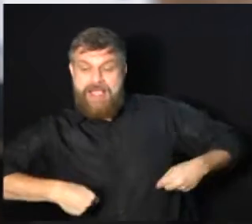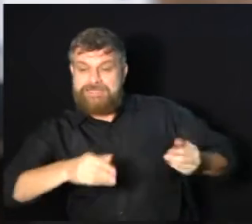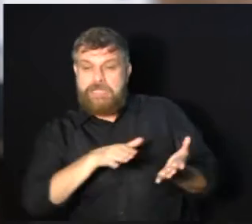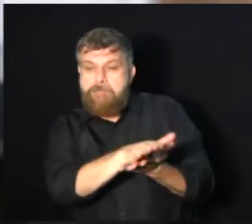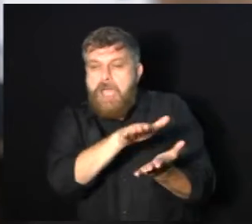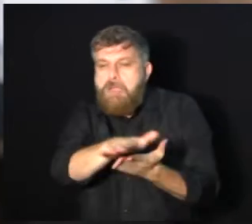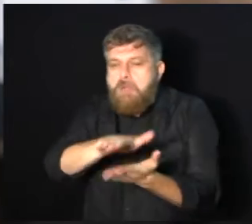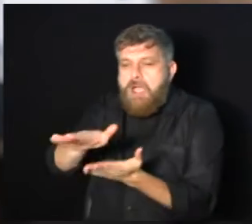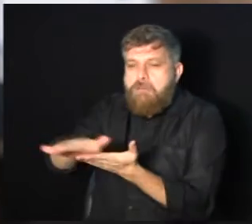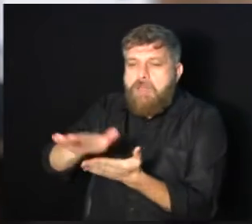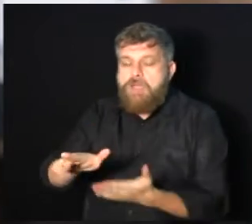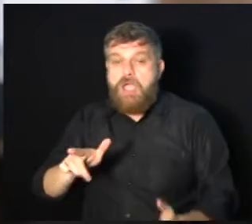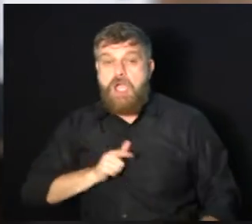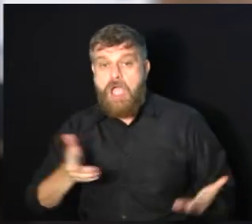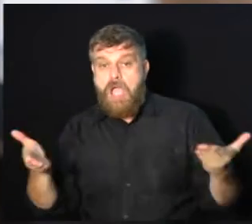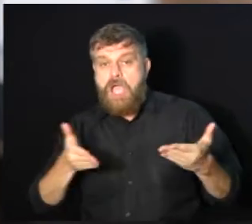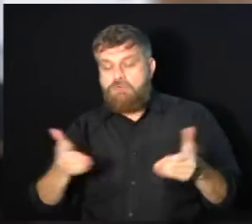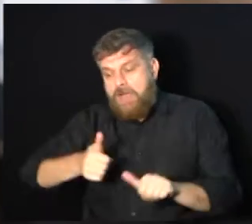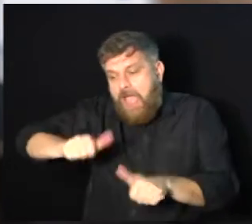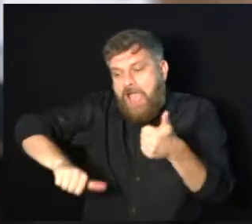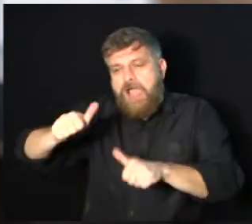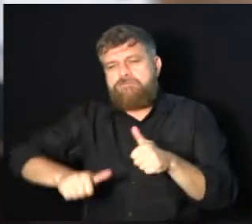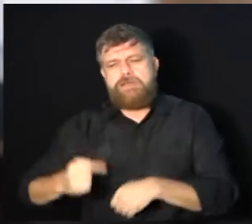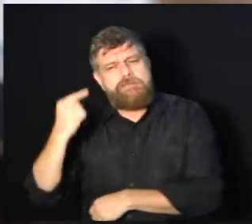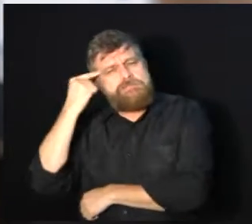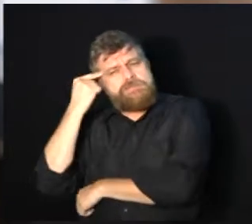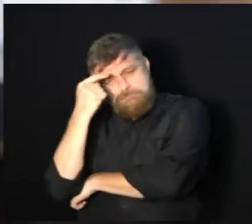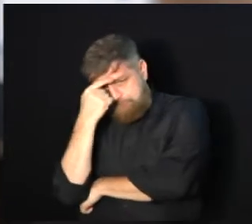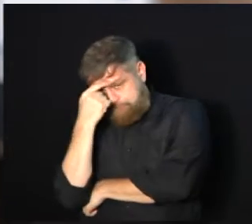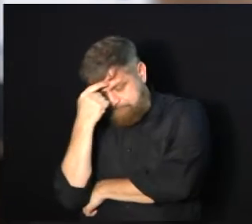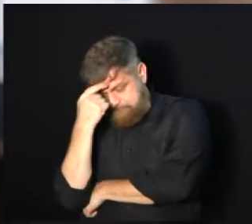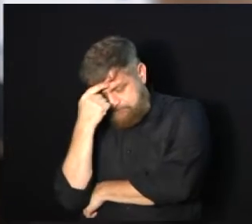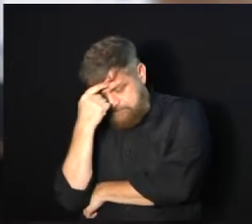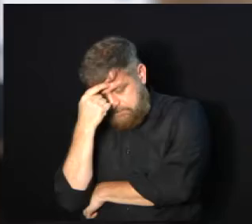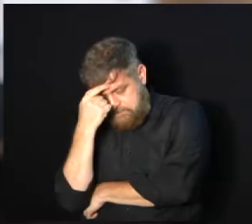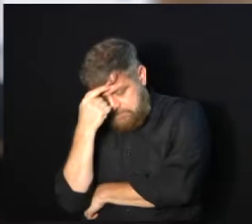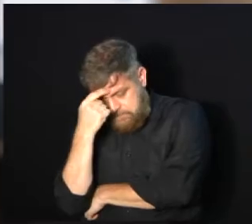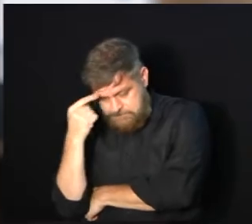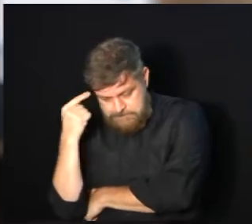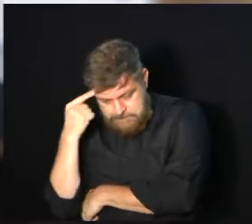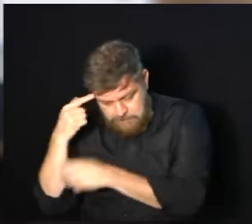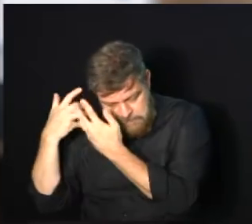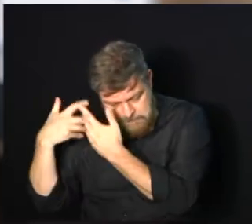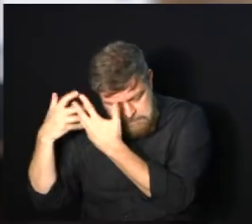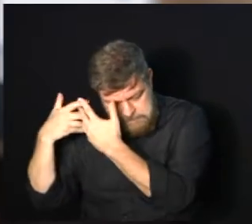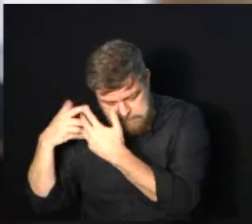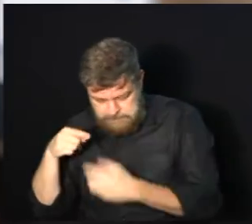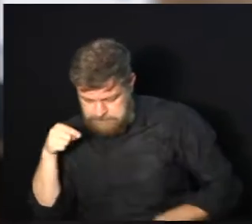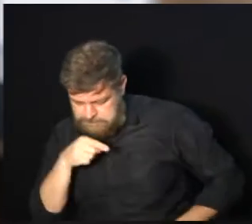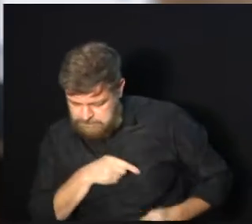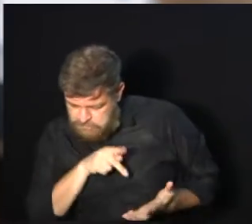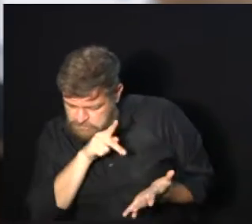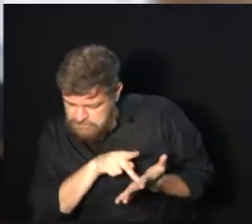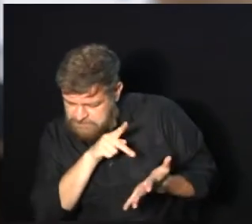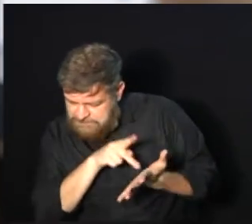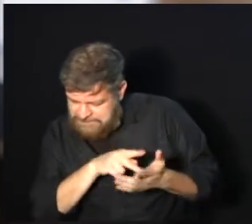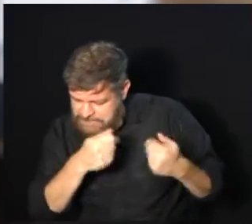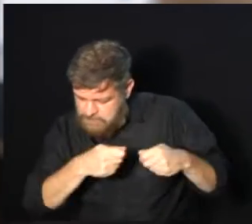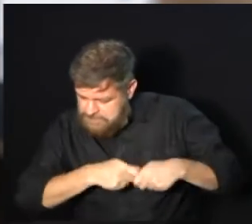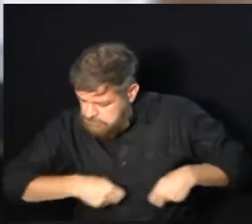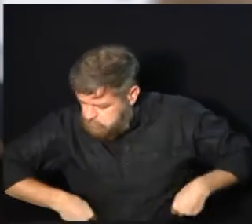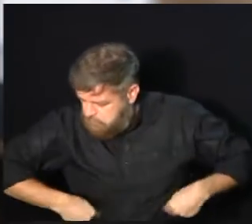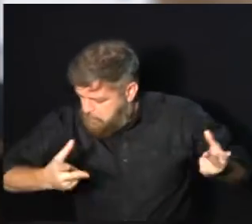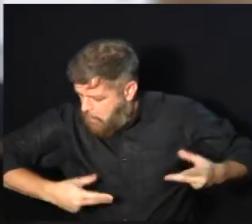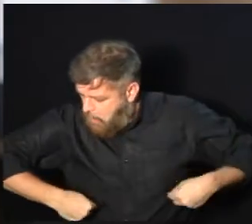passo agora é fazer uma análise crítica desses gastos, né? Verificar se eu realmente preciso fazer